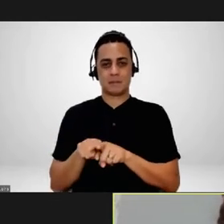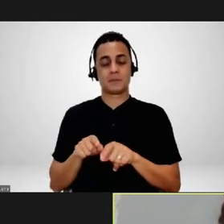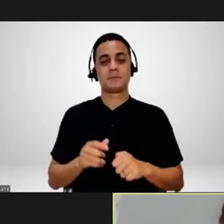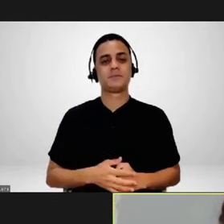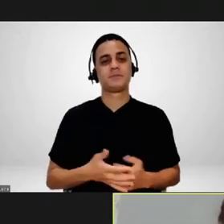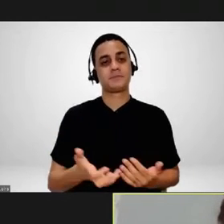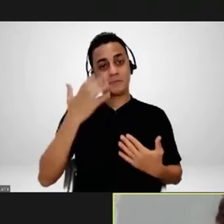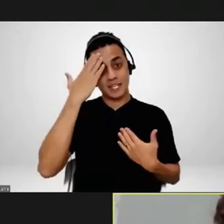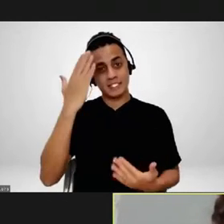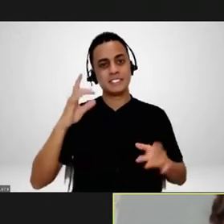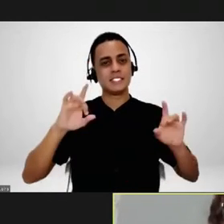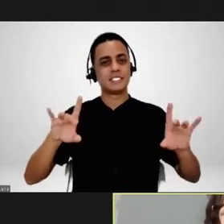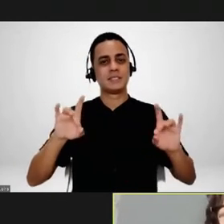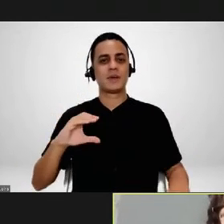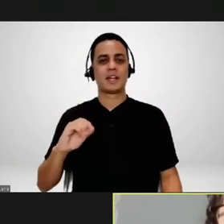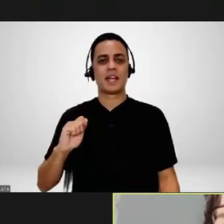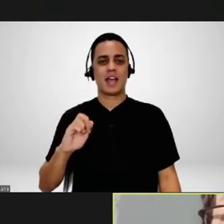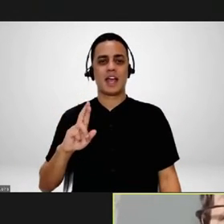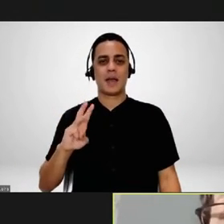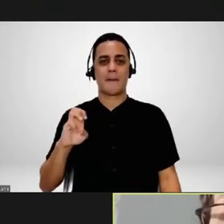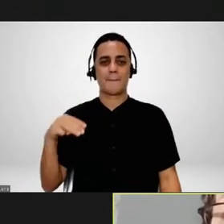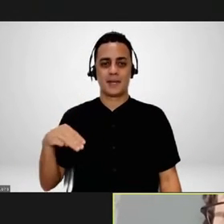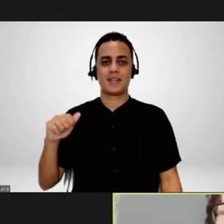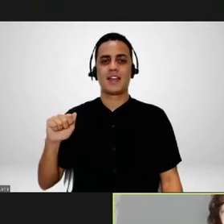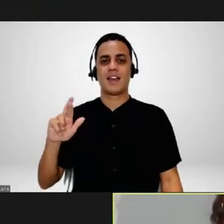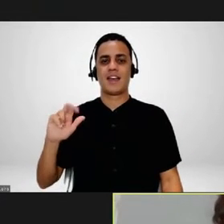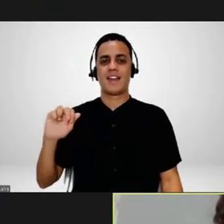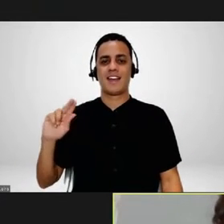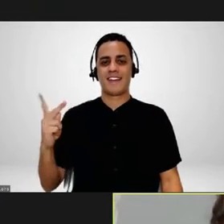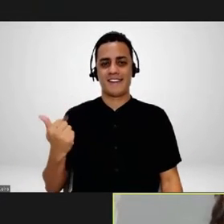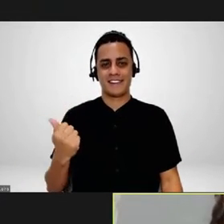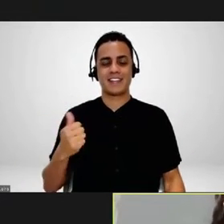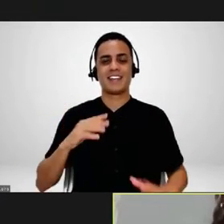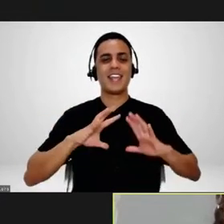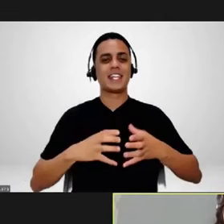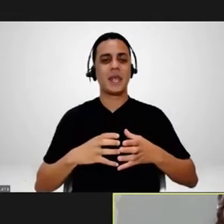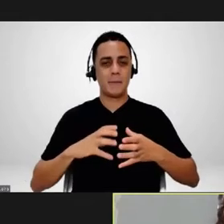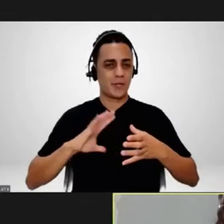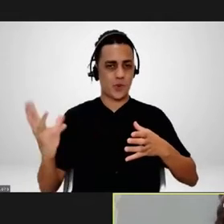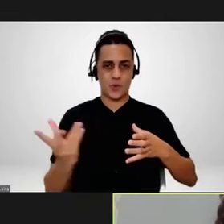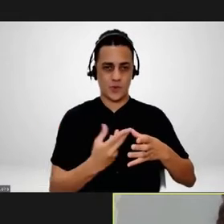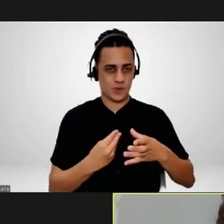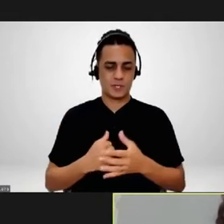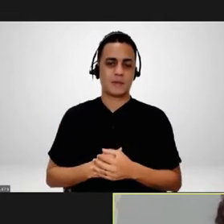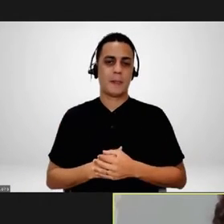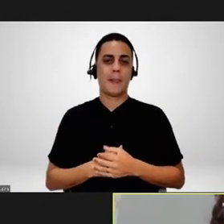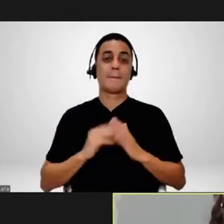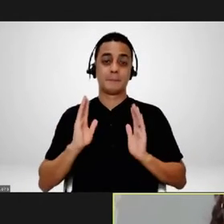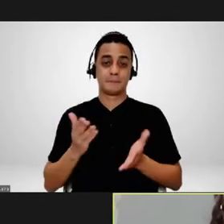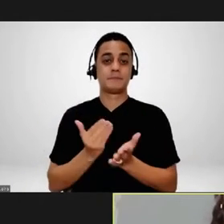também especial a Carmen Aranha, que está nessa mesa com a gente, e toda a equipe. Bem, eu passo para a minha